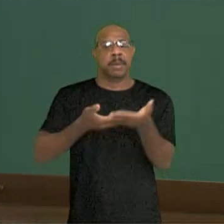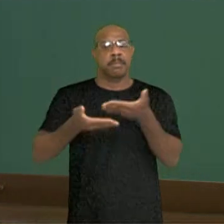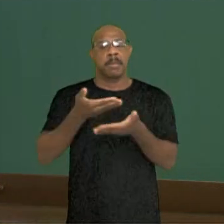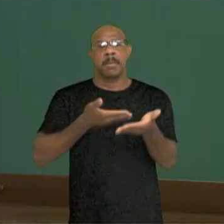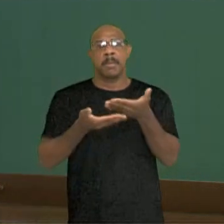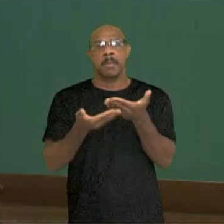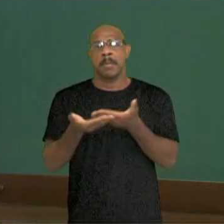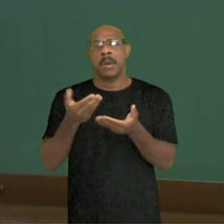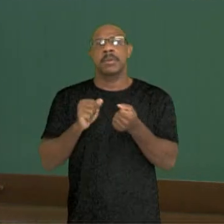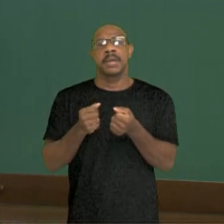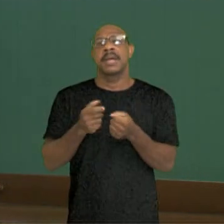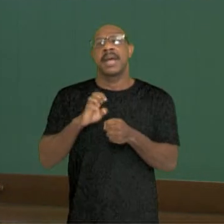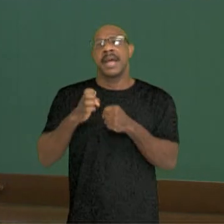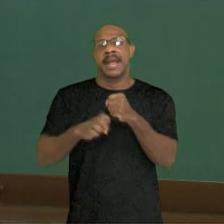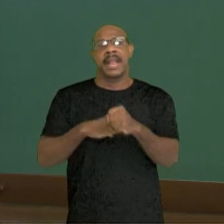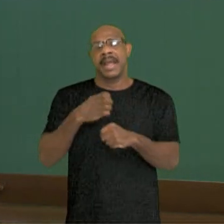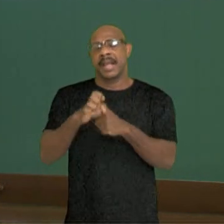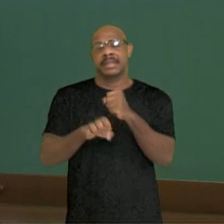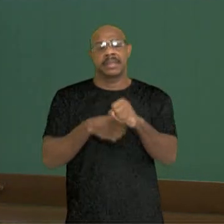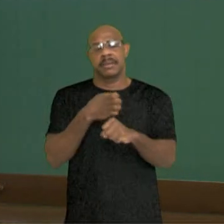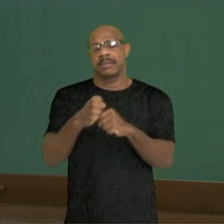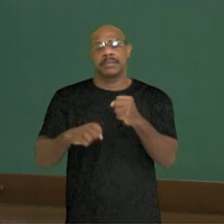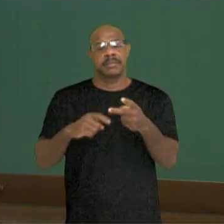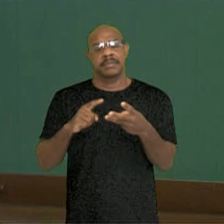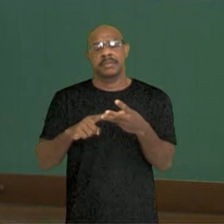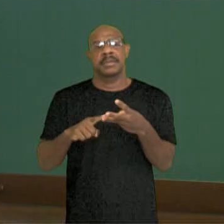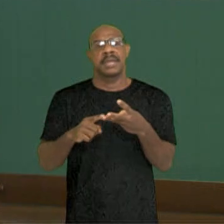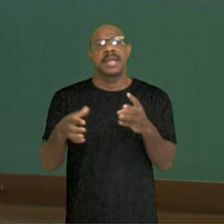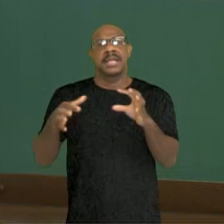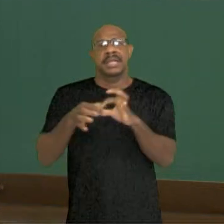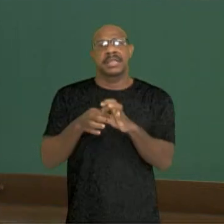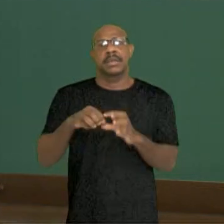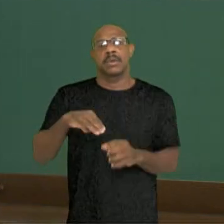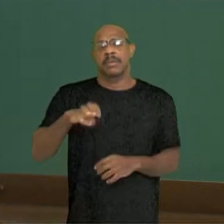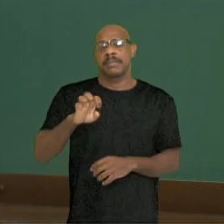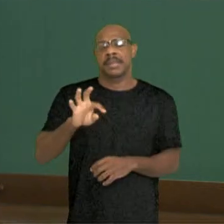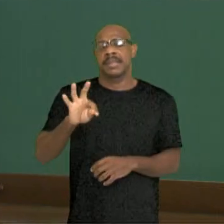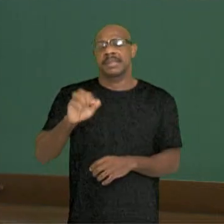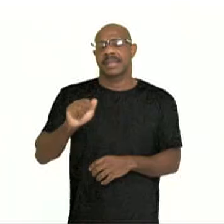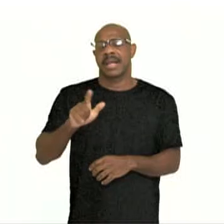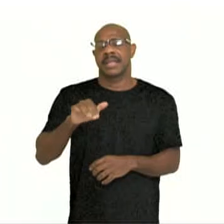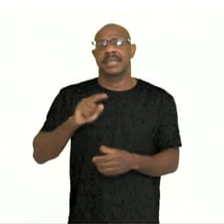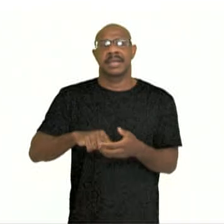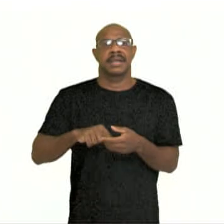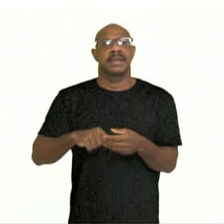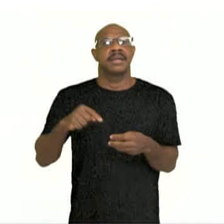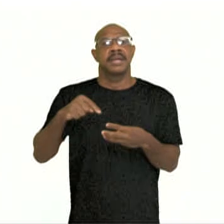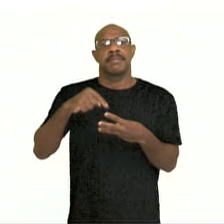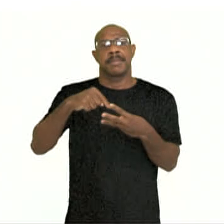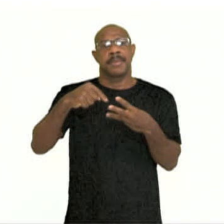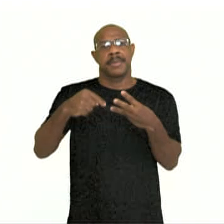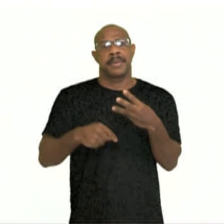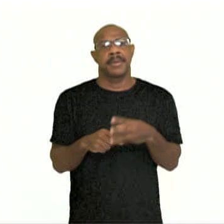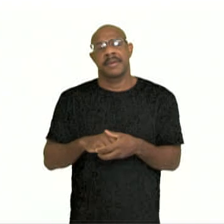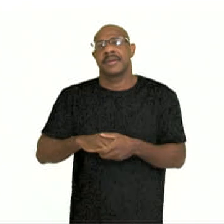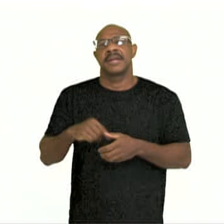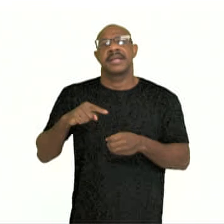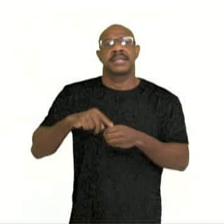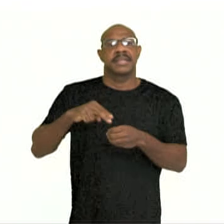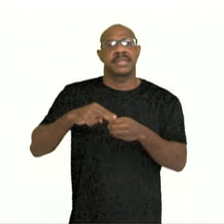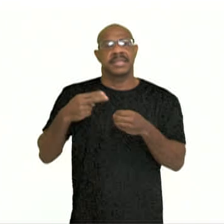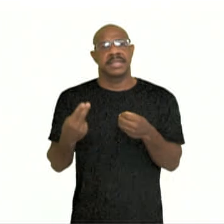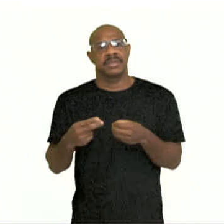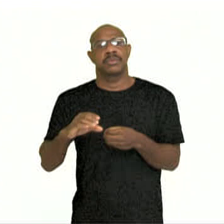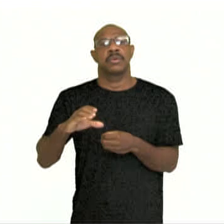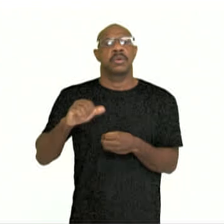ligação metálica. A ligação metálica, nós temos átomos neutros e cátions mergulhados no que nós denominamos